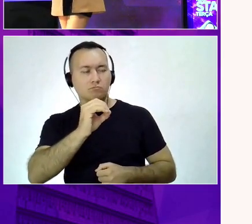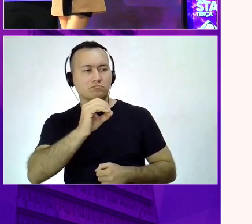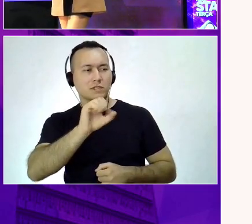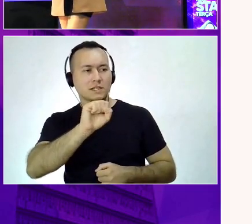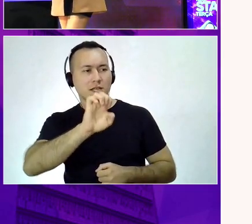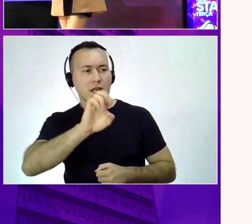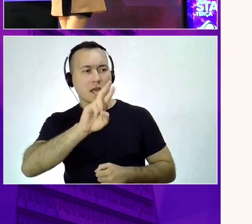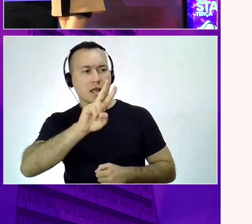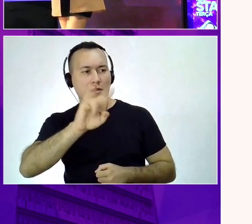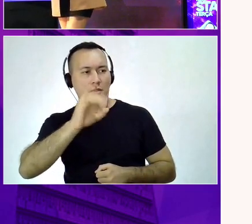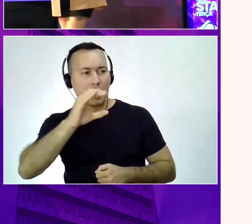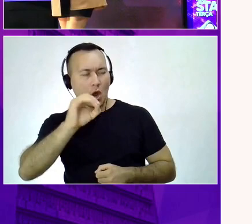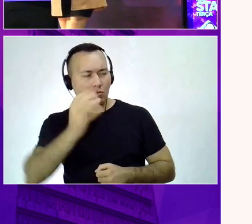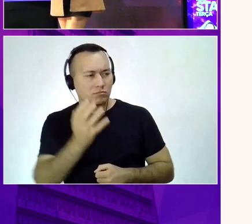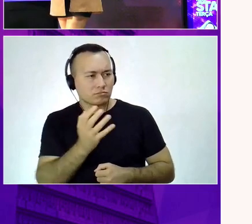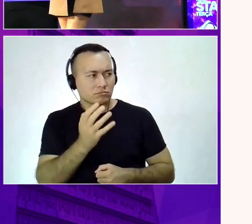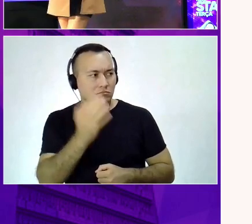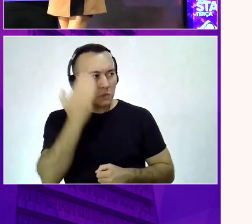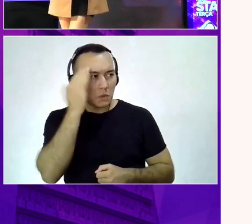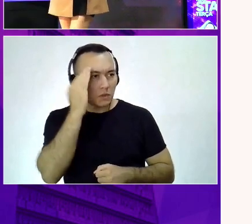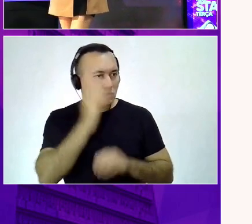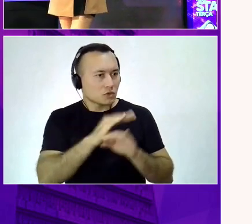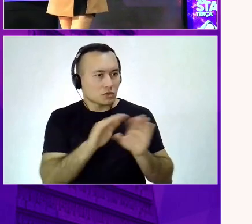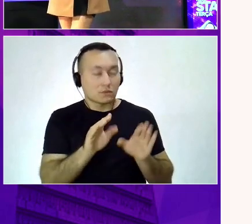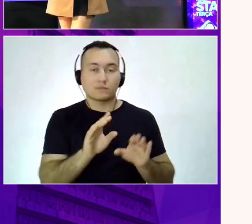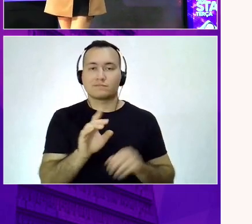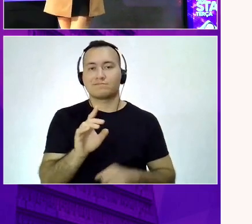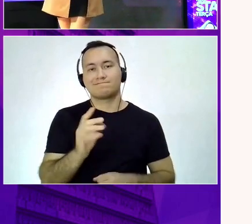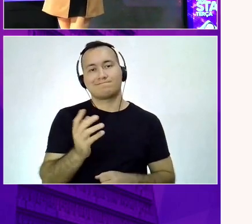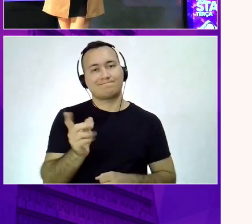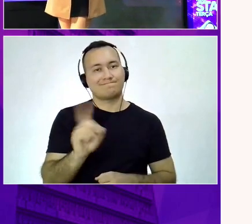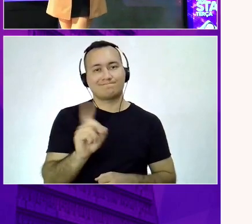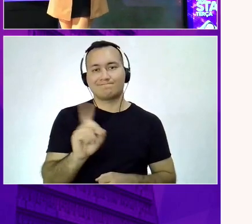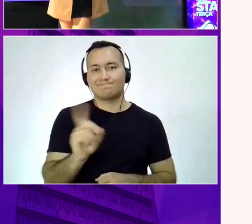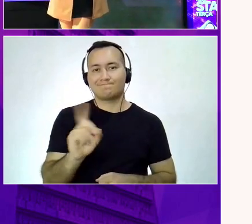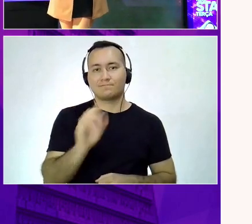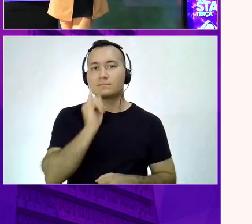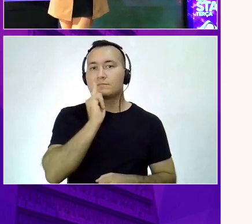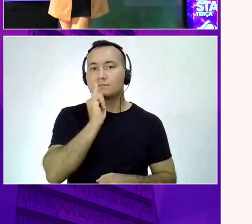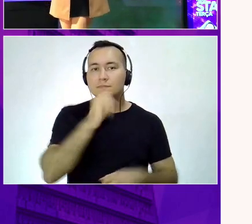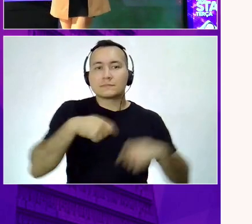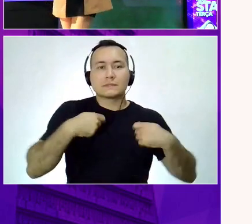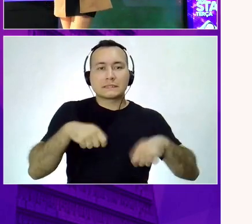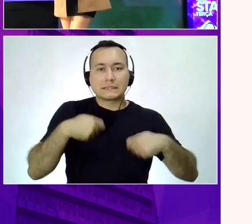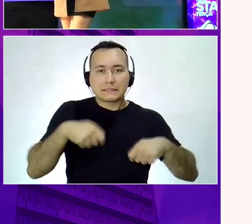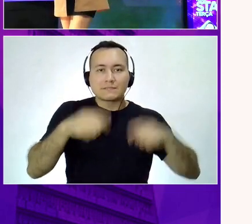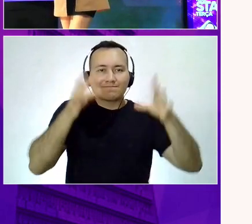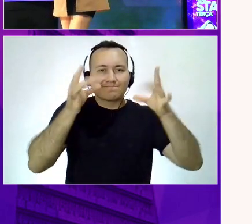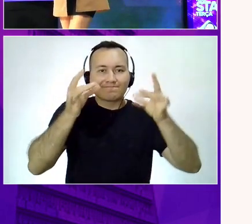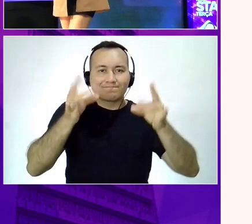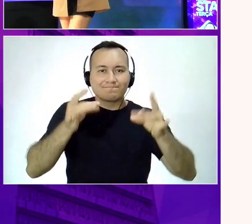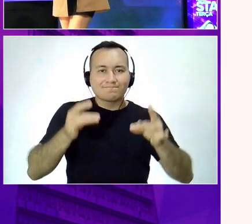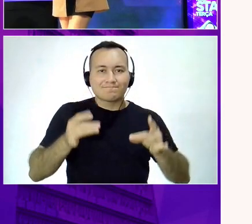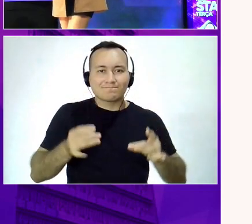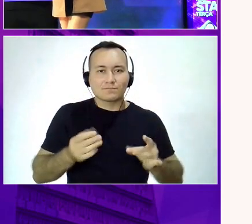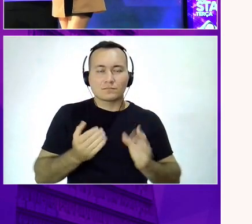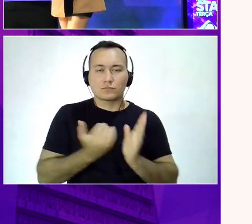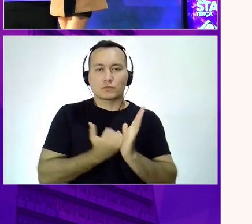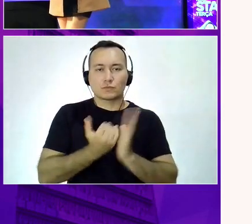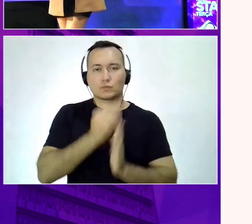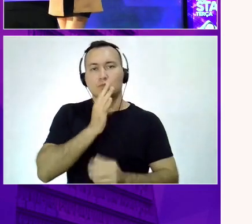sempre, é uma coisa que é mais fácil da gente conseguir encontrar, porque isso tem muita abundância na internet. Tem um artigo do Martin